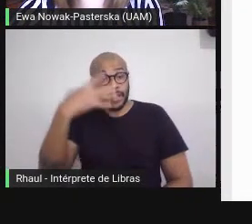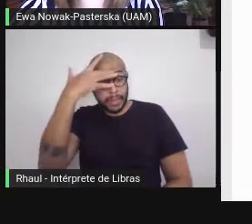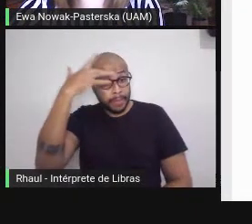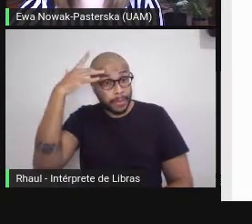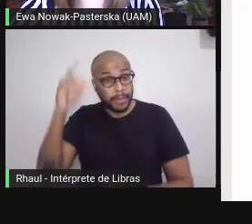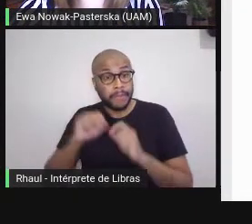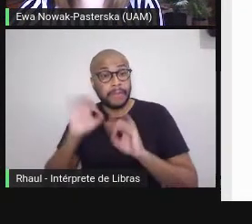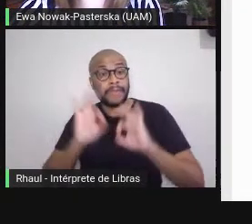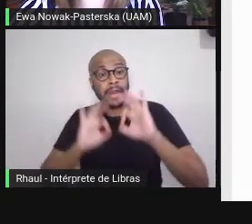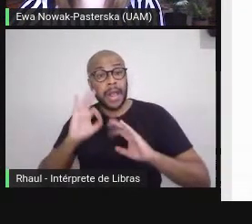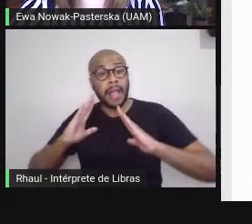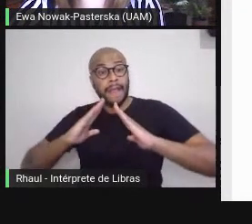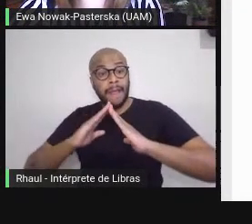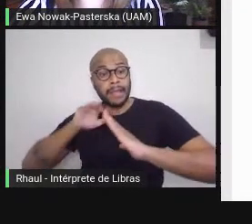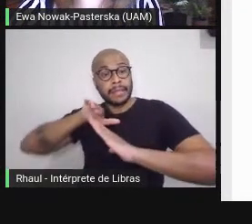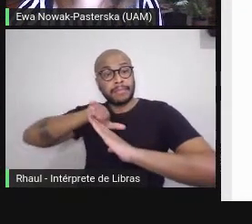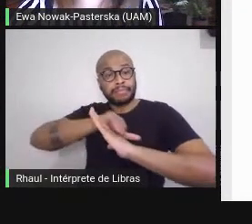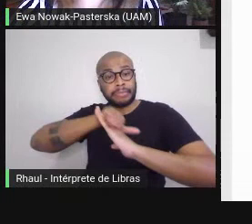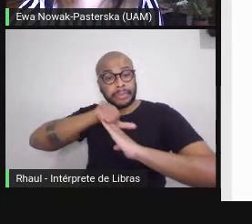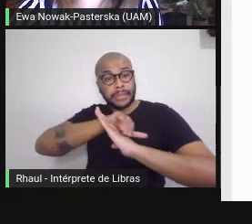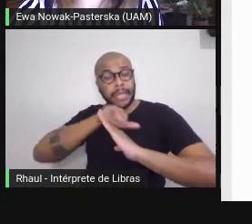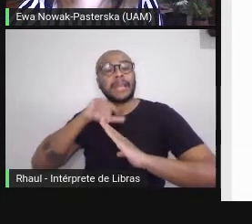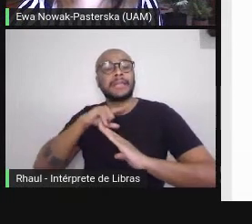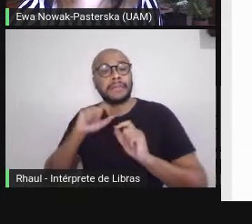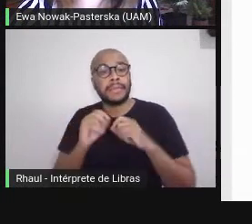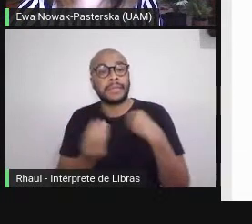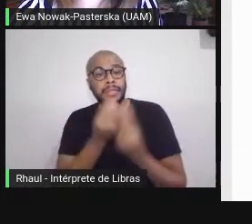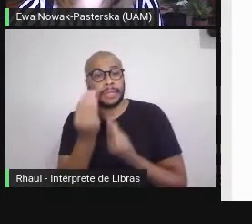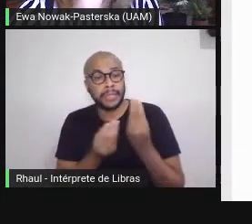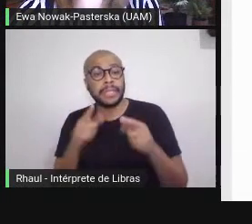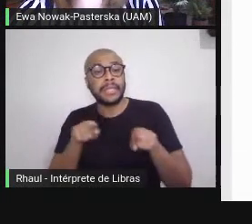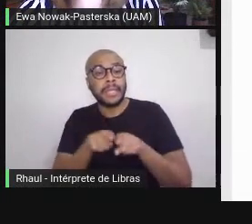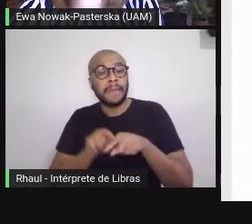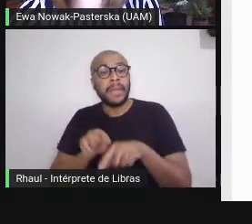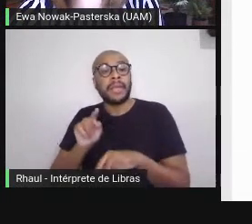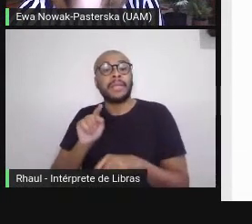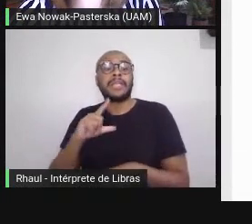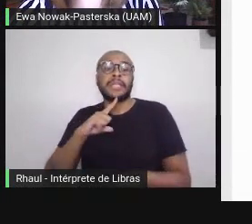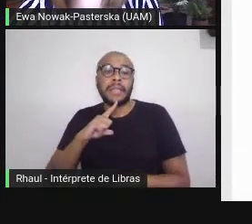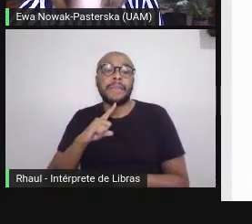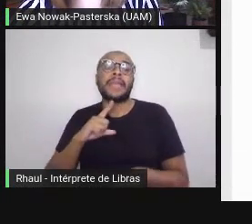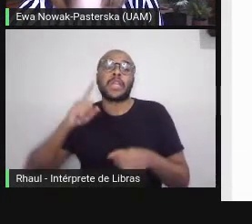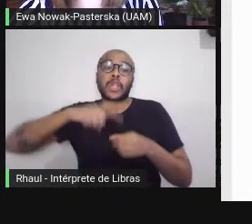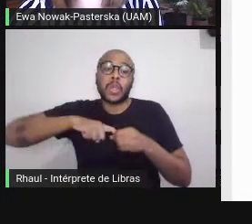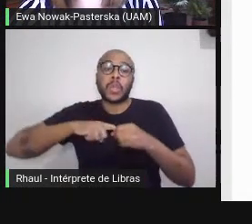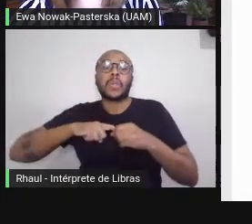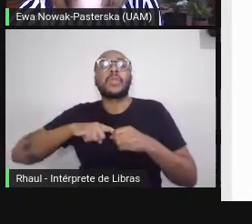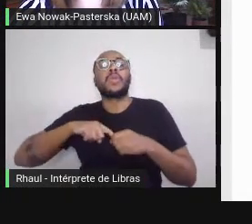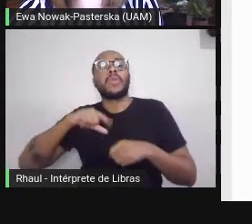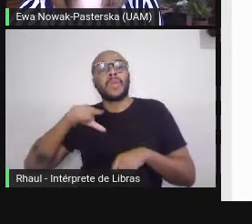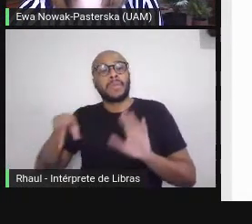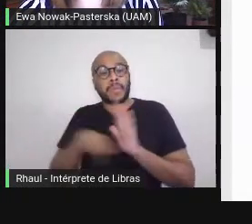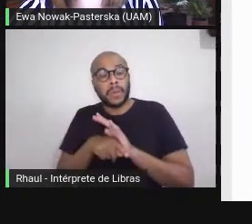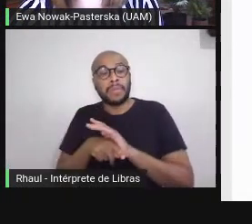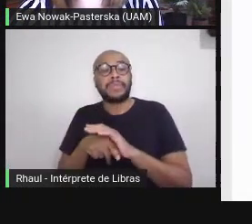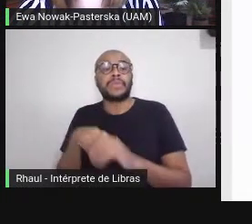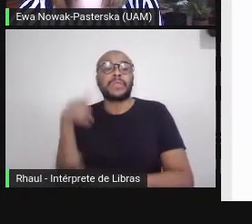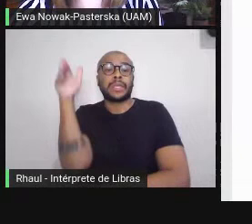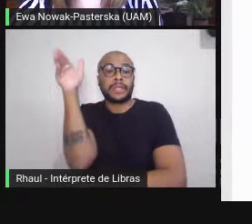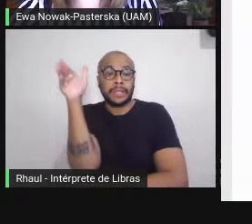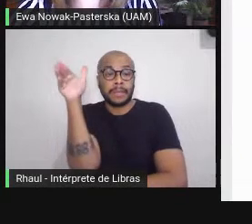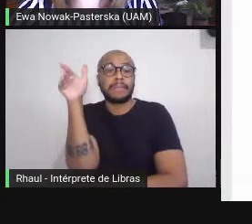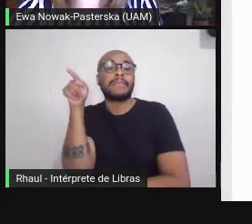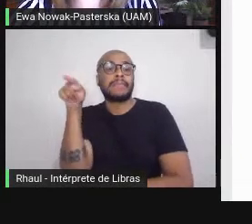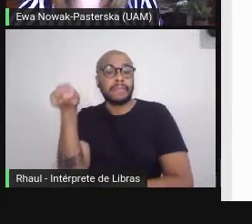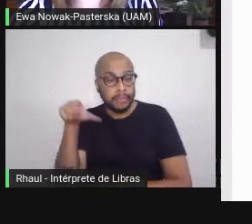fazia telhados. Karczmarz é dono de uma pousada. Então, Kaczmarek era o filho do dono da